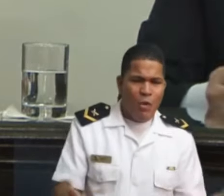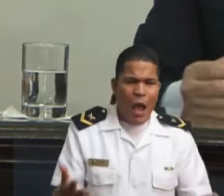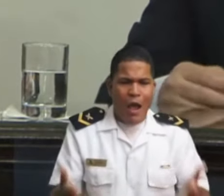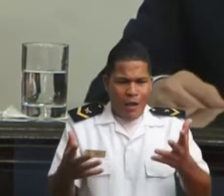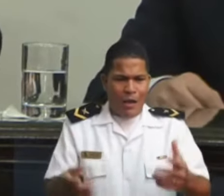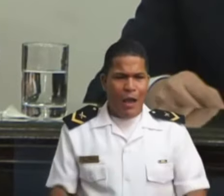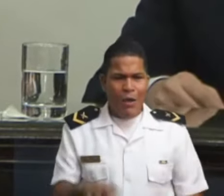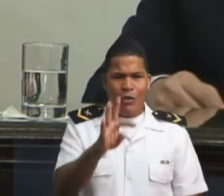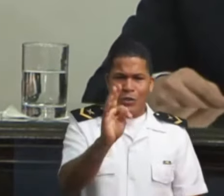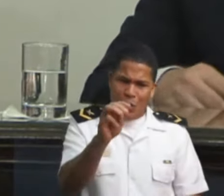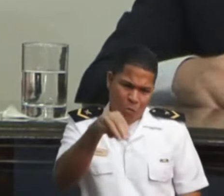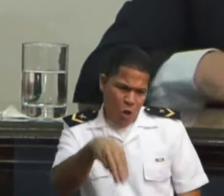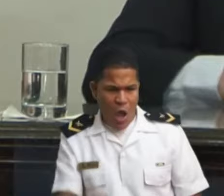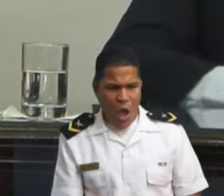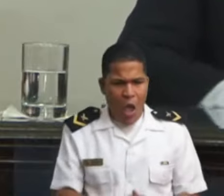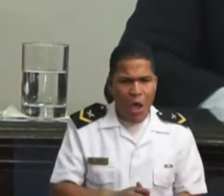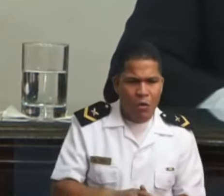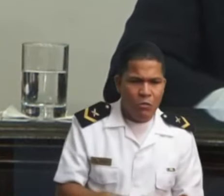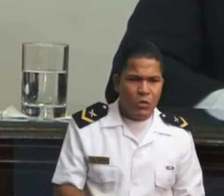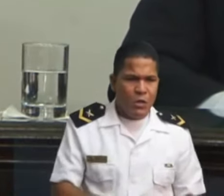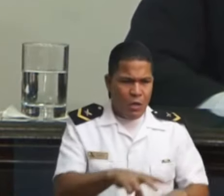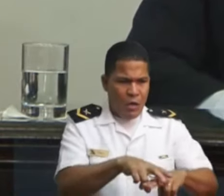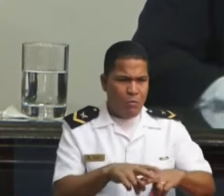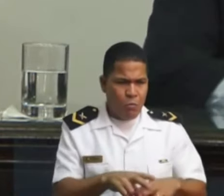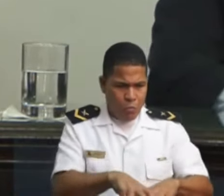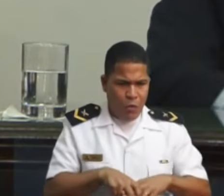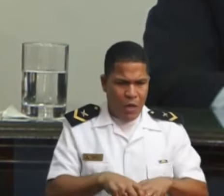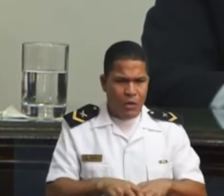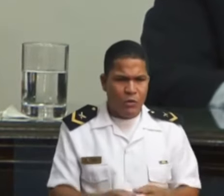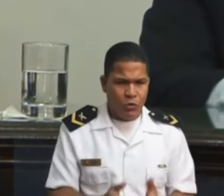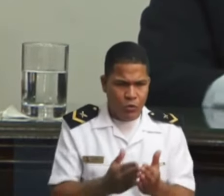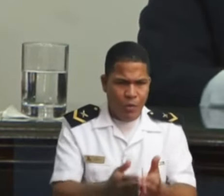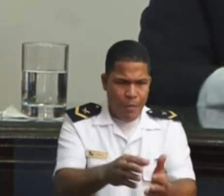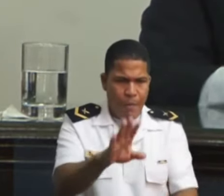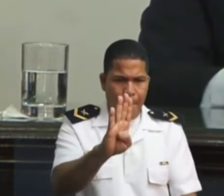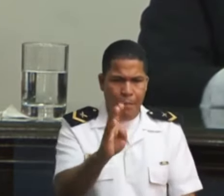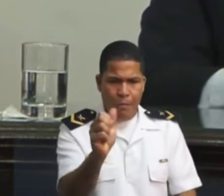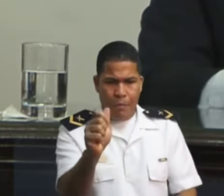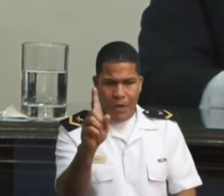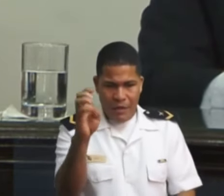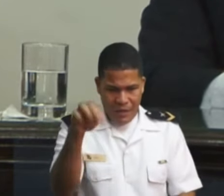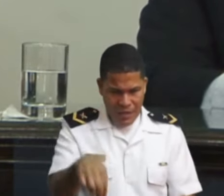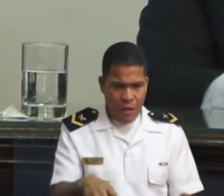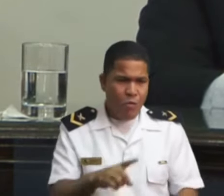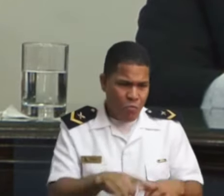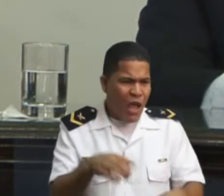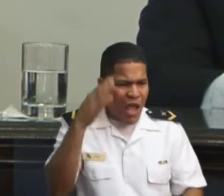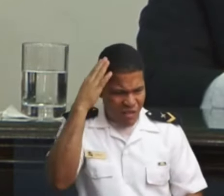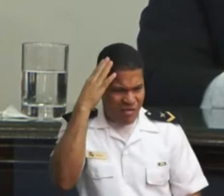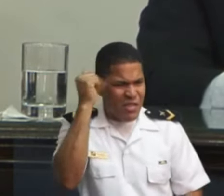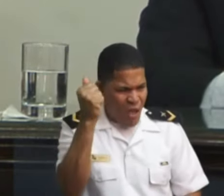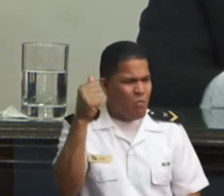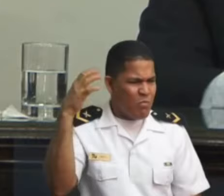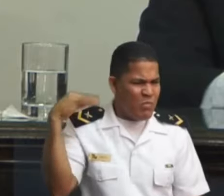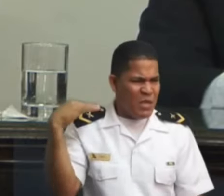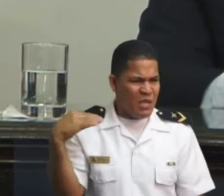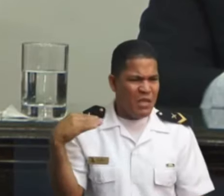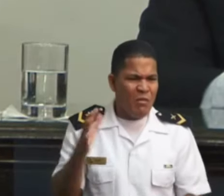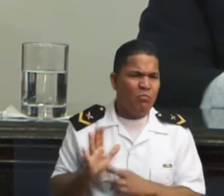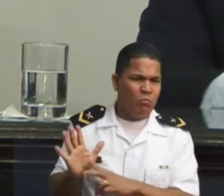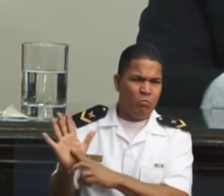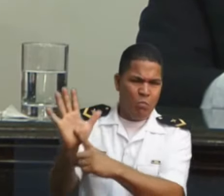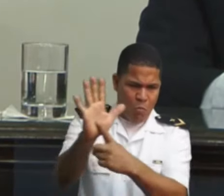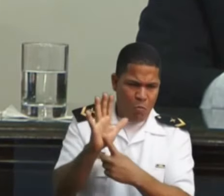caso do Baden, porque sabia que isso já ia ser colocado em vídeo institucional, em outras